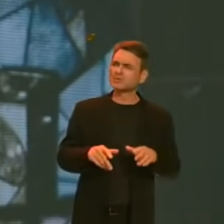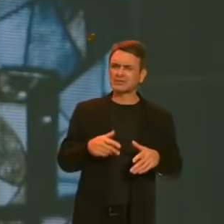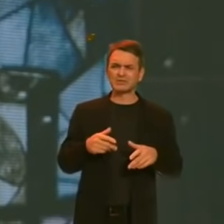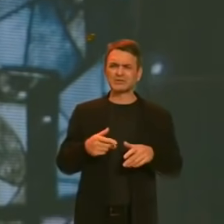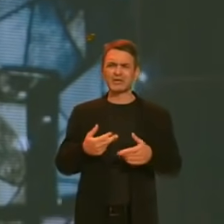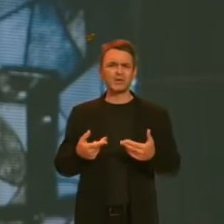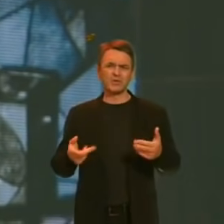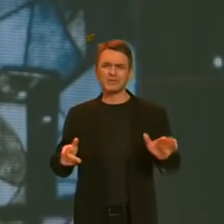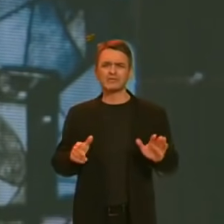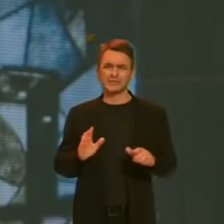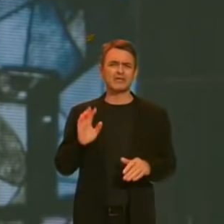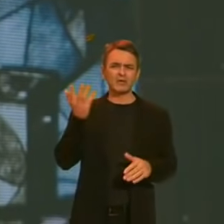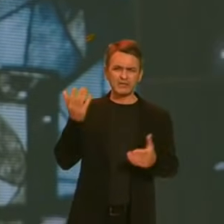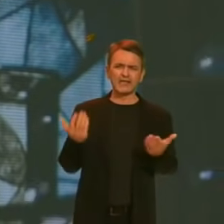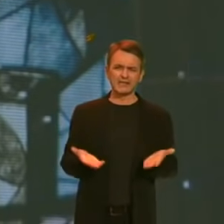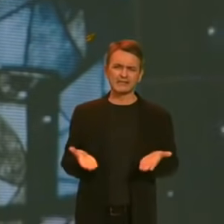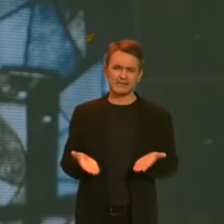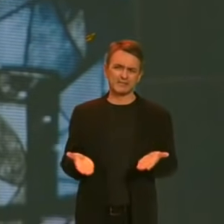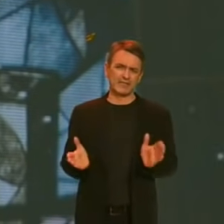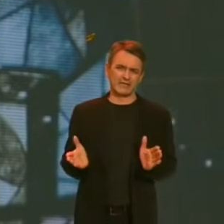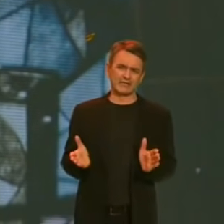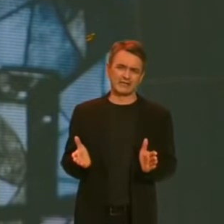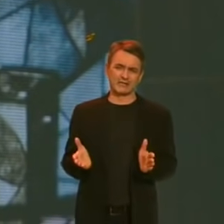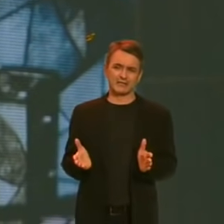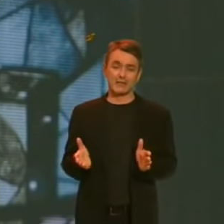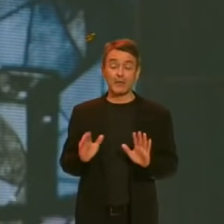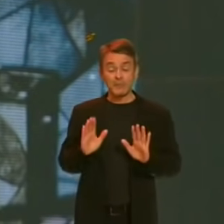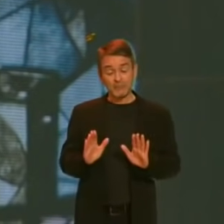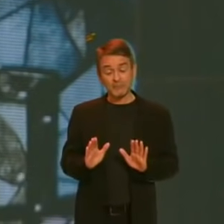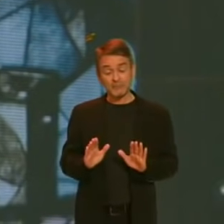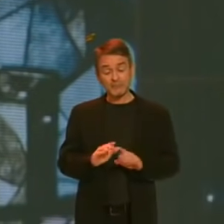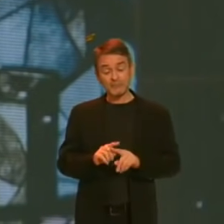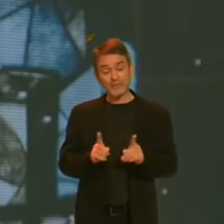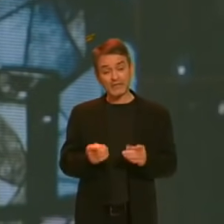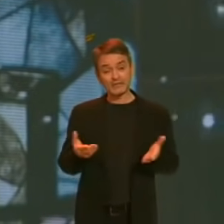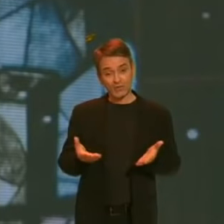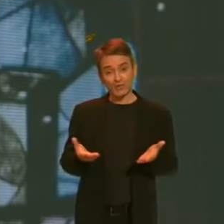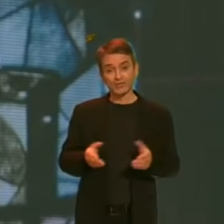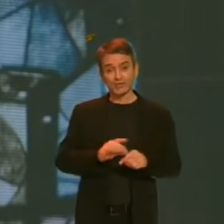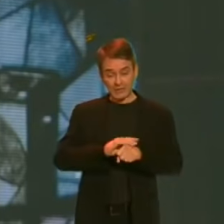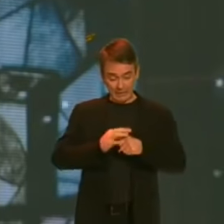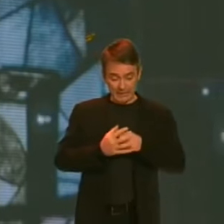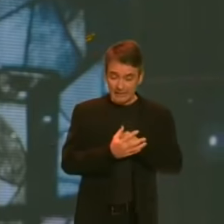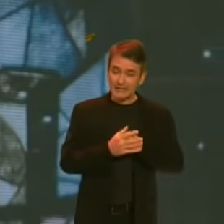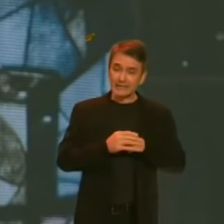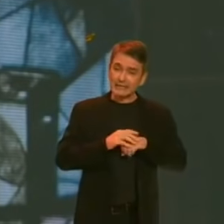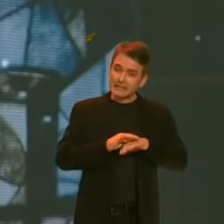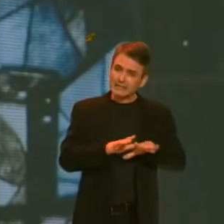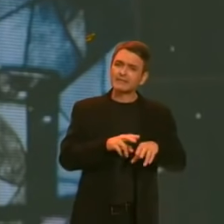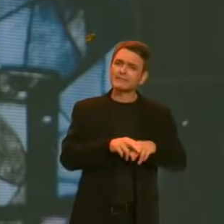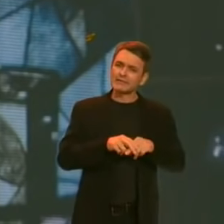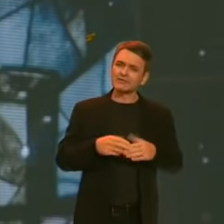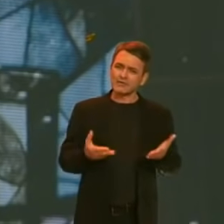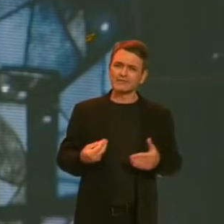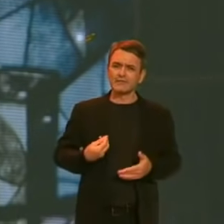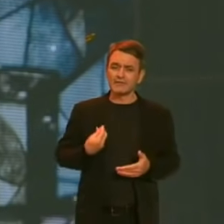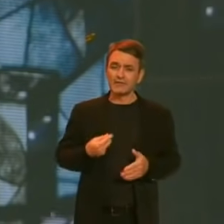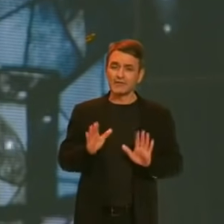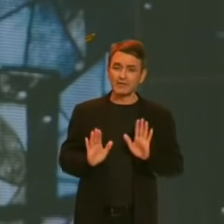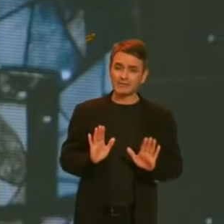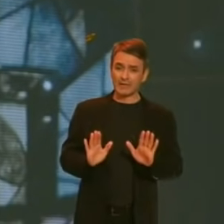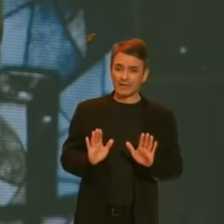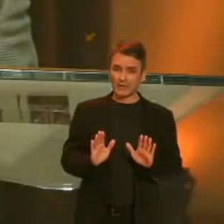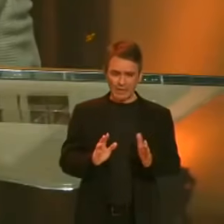de hoje, como a gente está vivendo. E confesso que quando decidi pregar sobre isso, então me